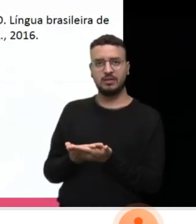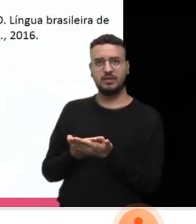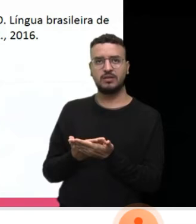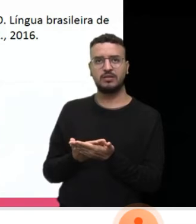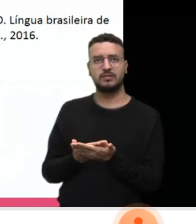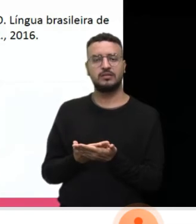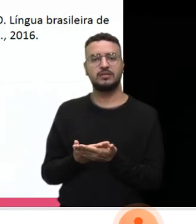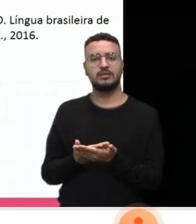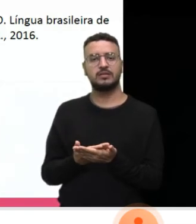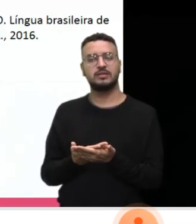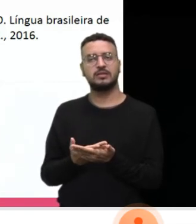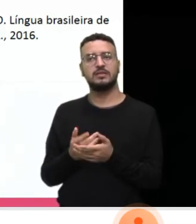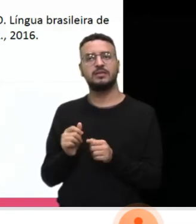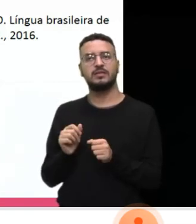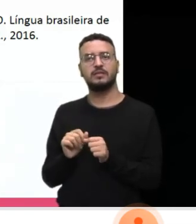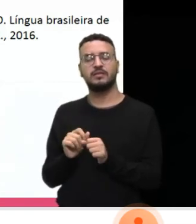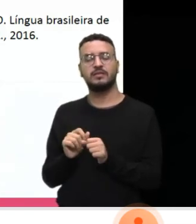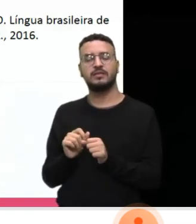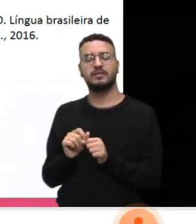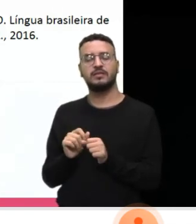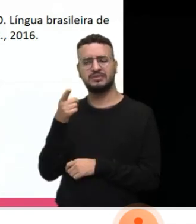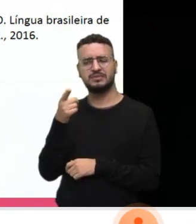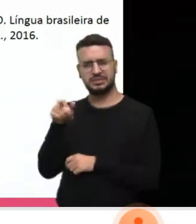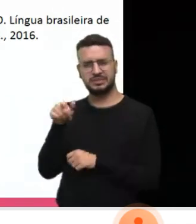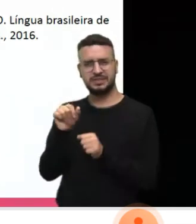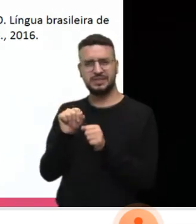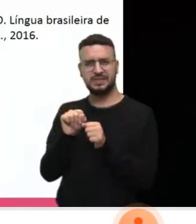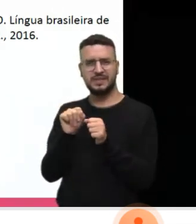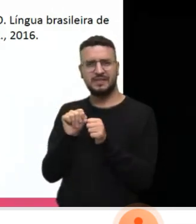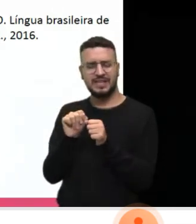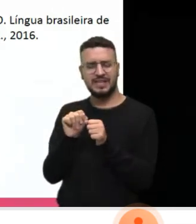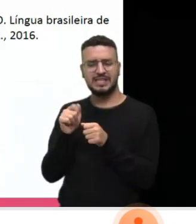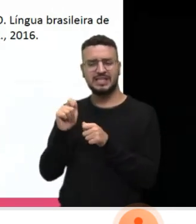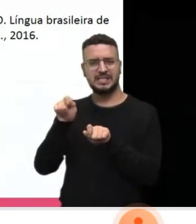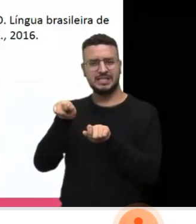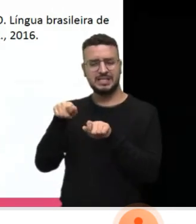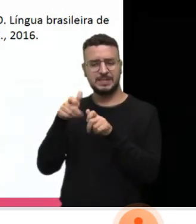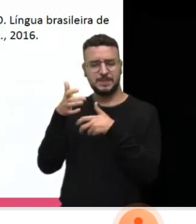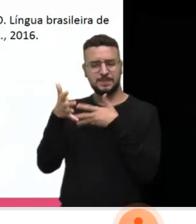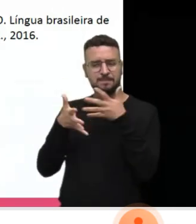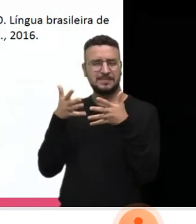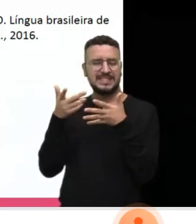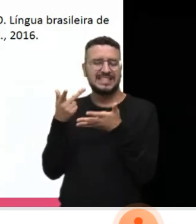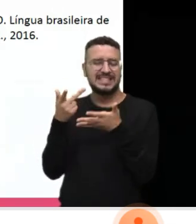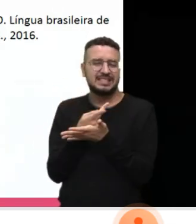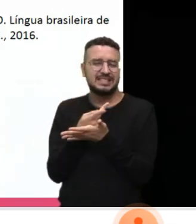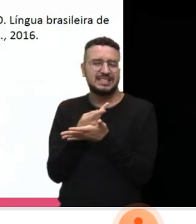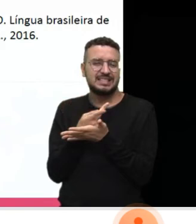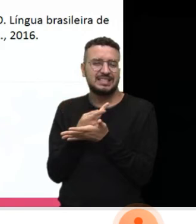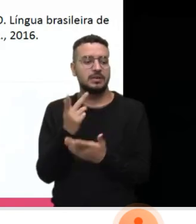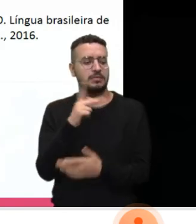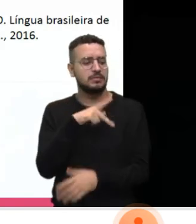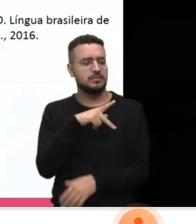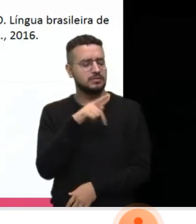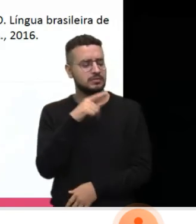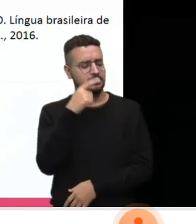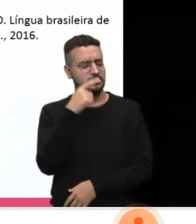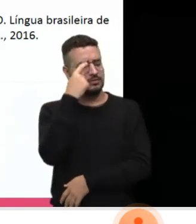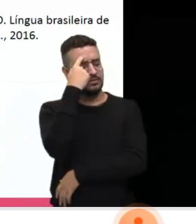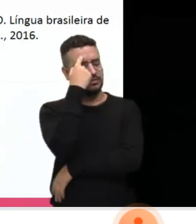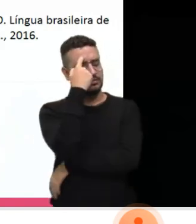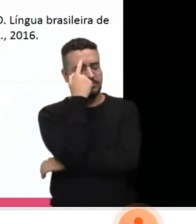ela, fala, olha, você fez a sinalização de modo errado. E aí a professora fez, ué, mas eu